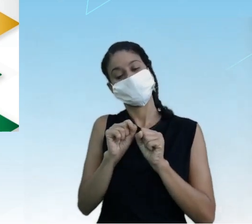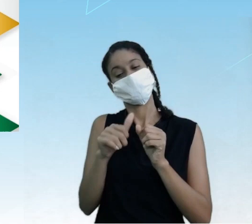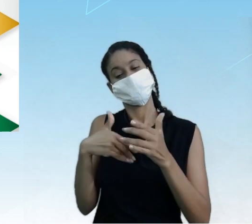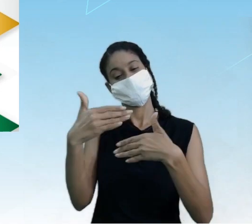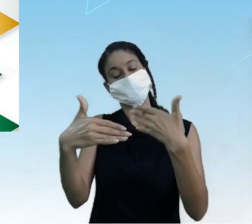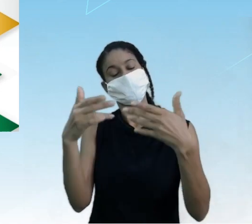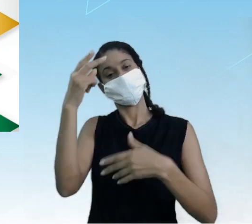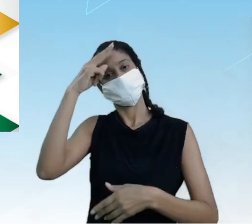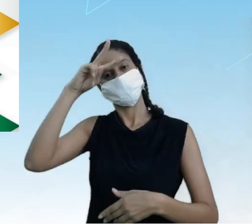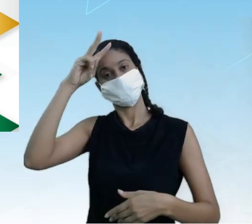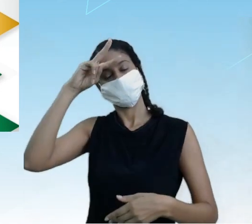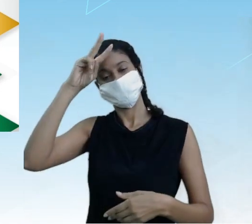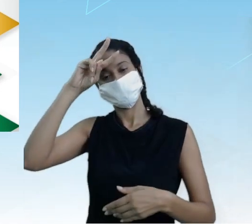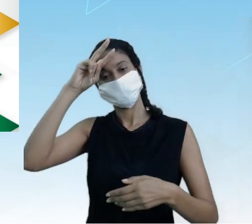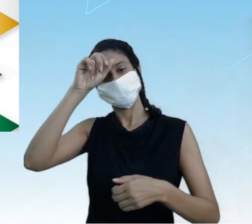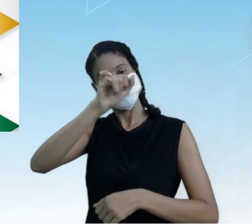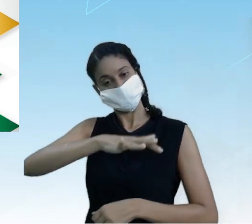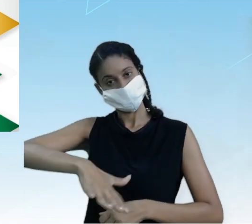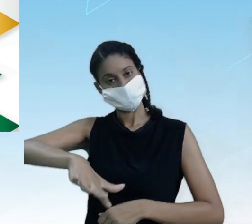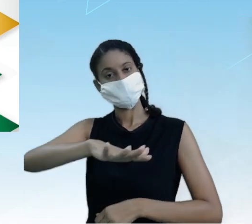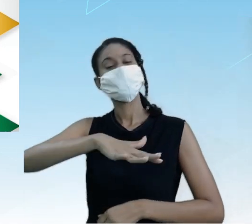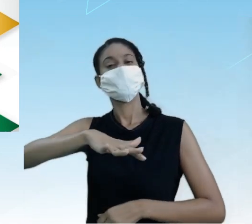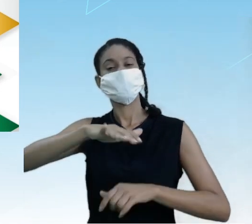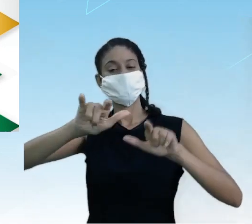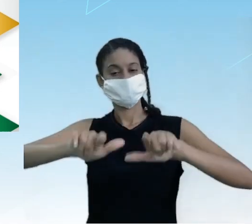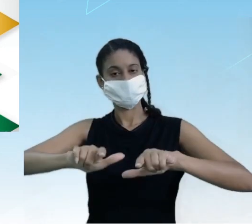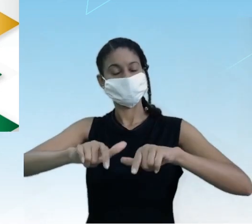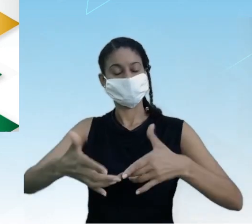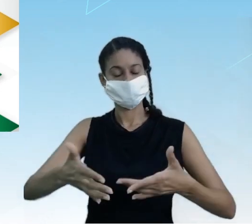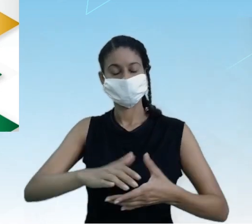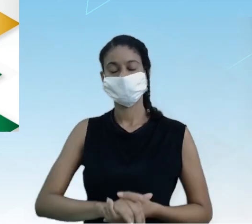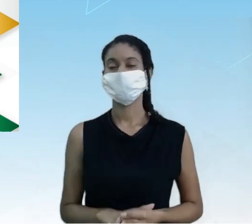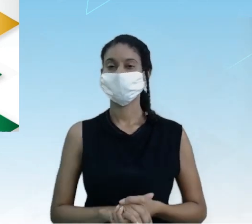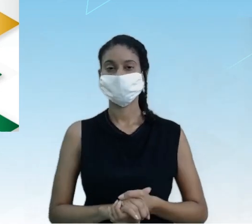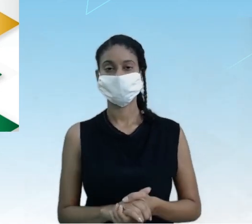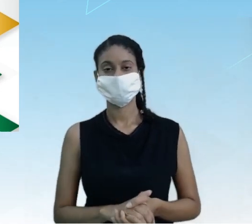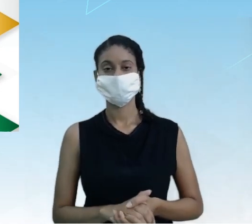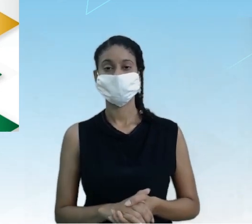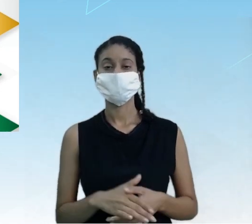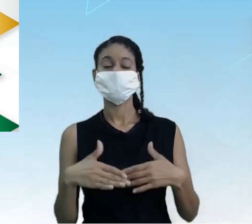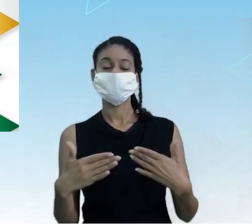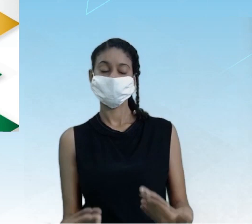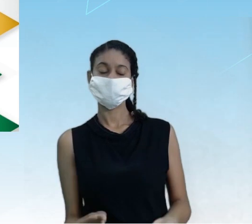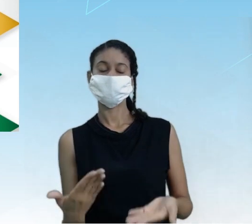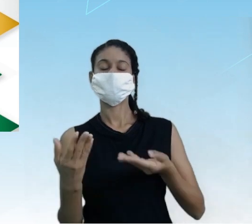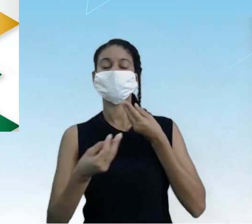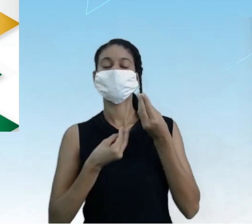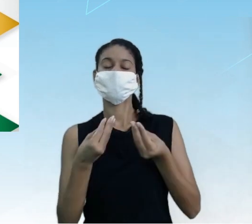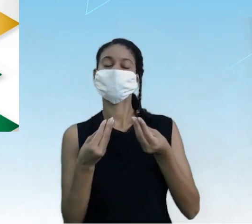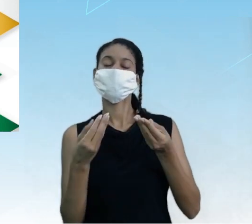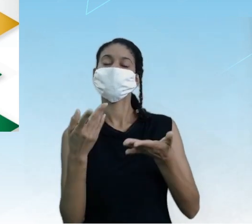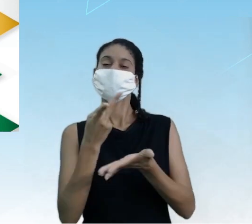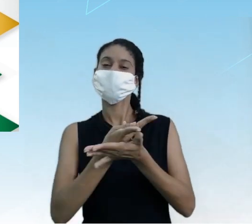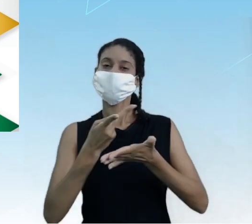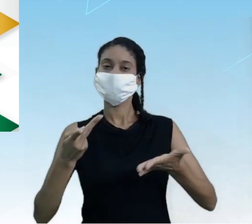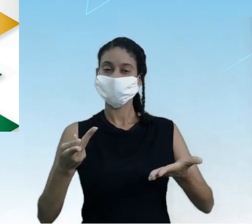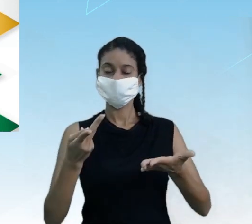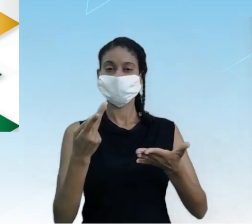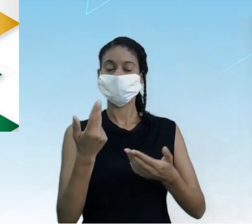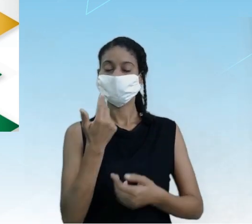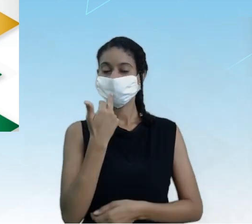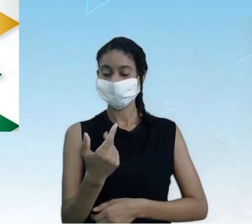processo histórico daquela região, daquele local. Então, como é que então acontece a